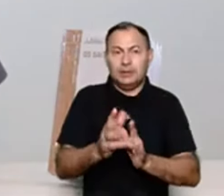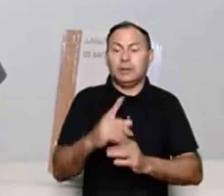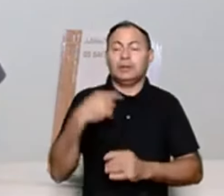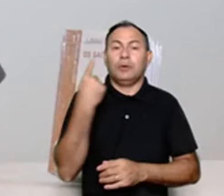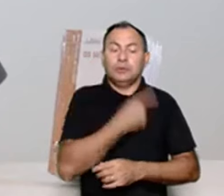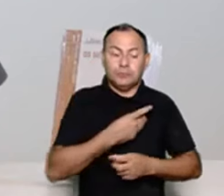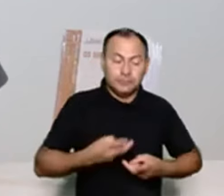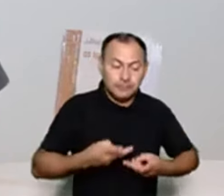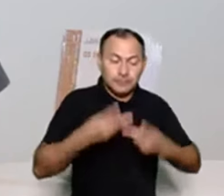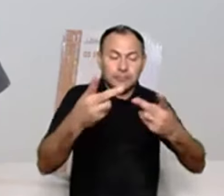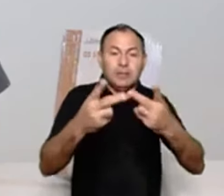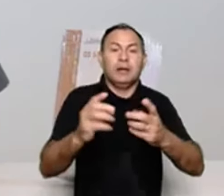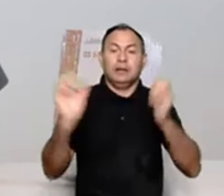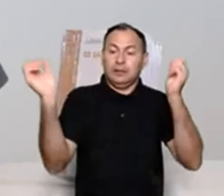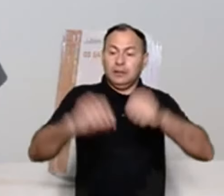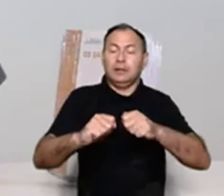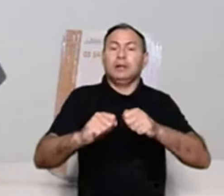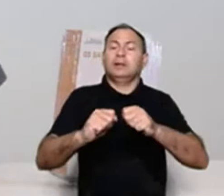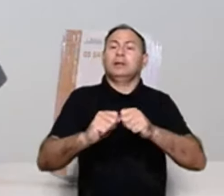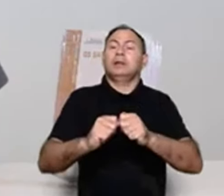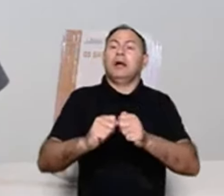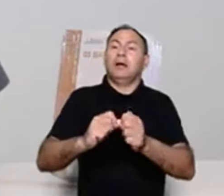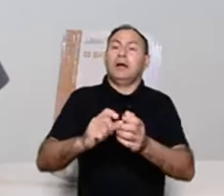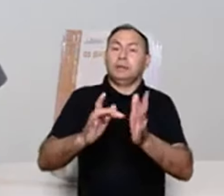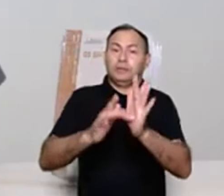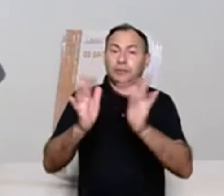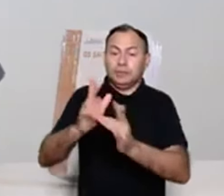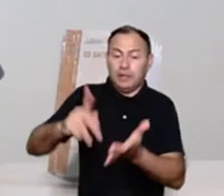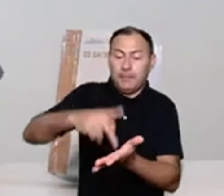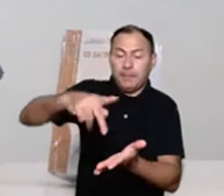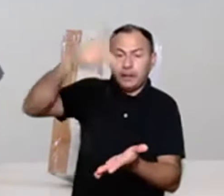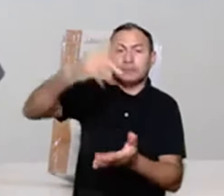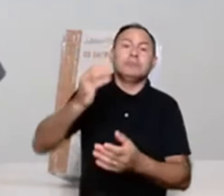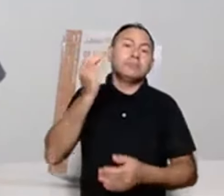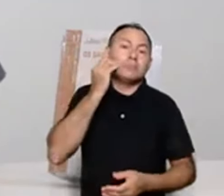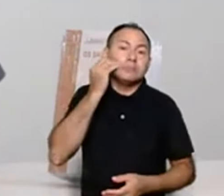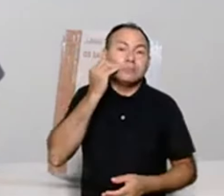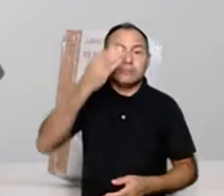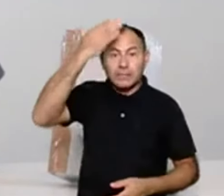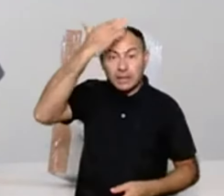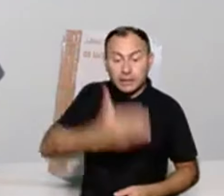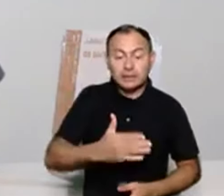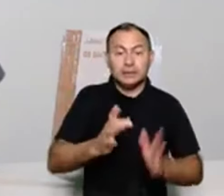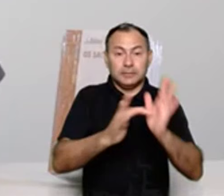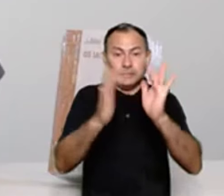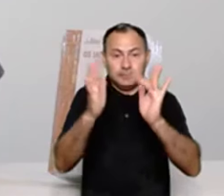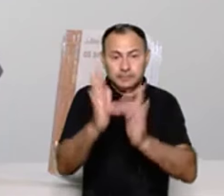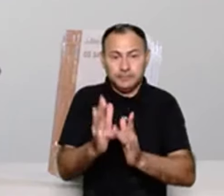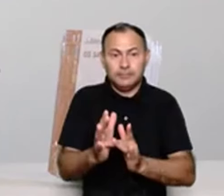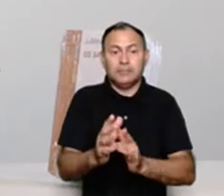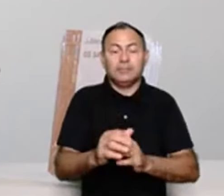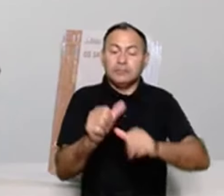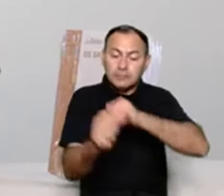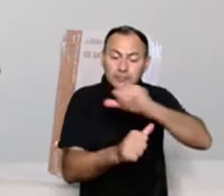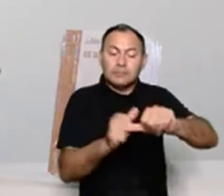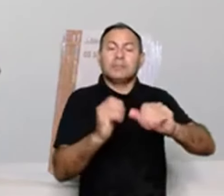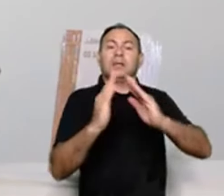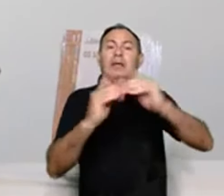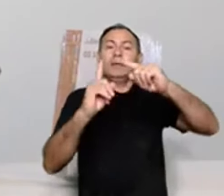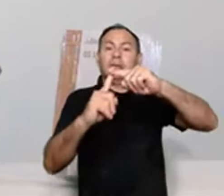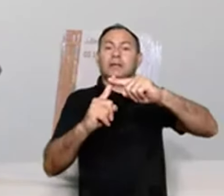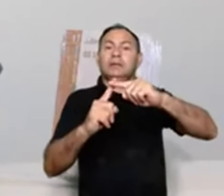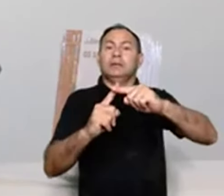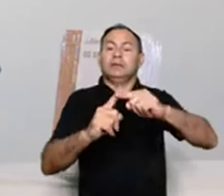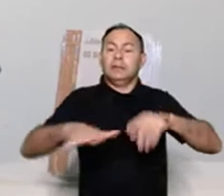visitados pela potência da Páscoa, experimentamos a presença de Cristo, edificamos a